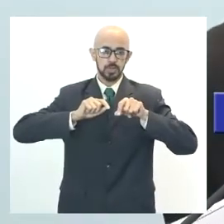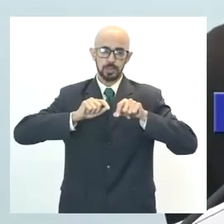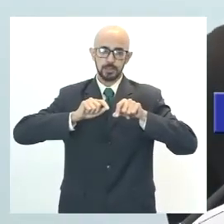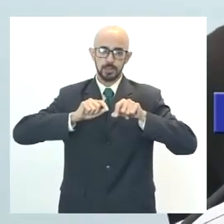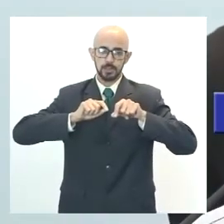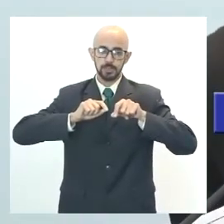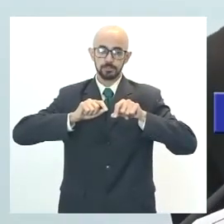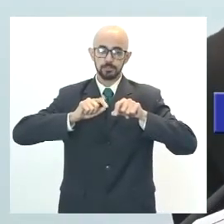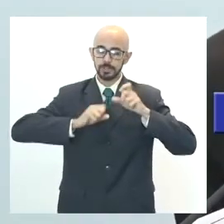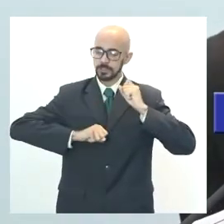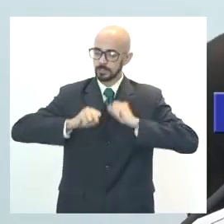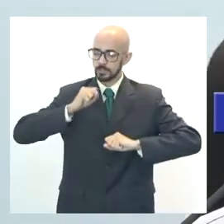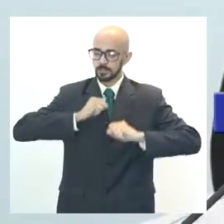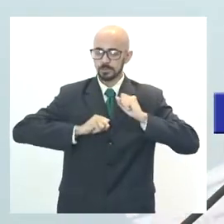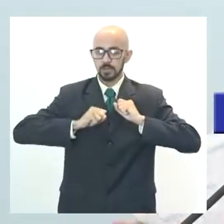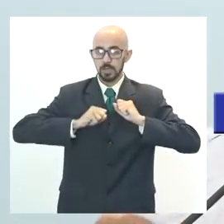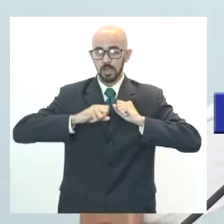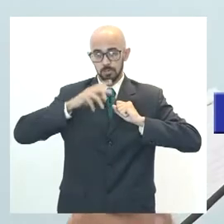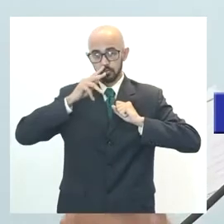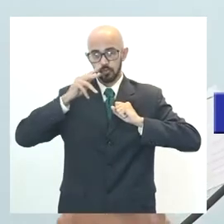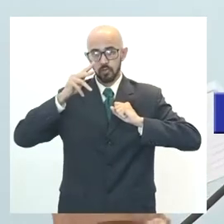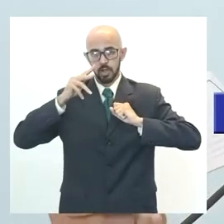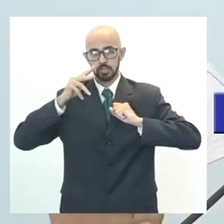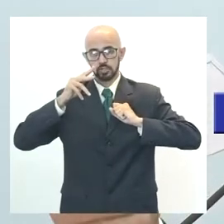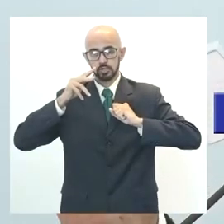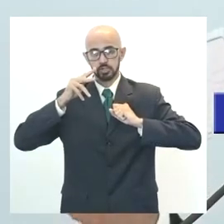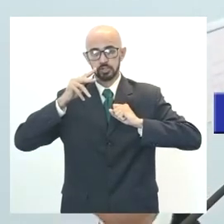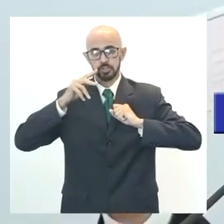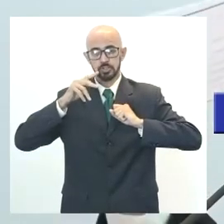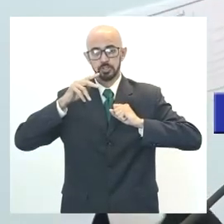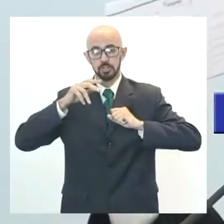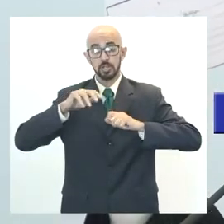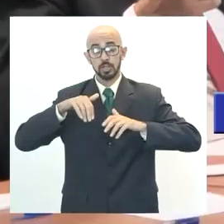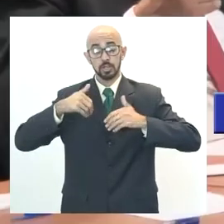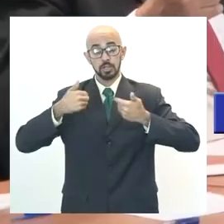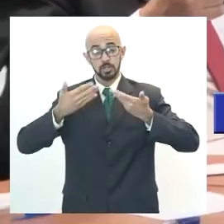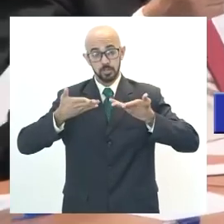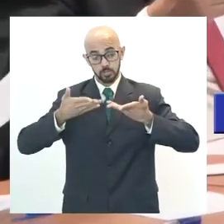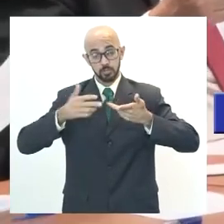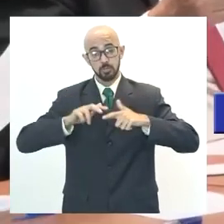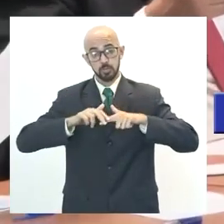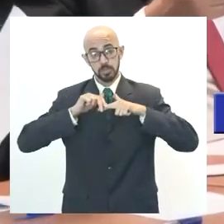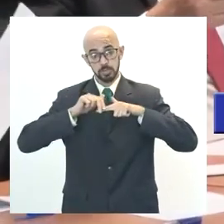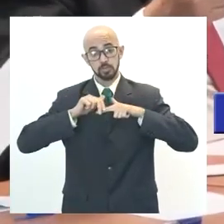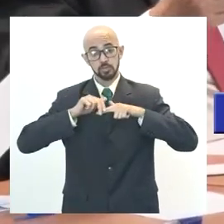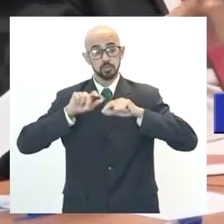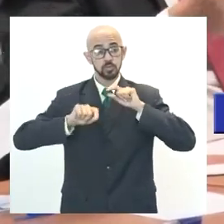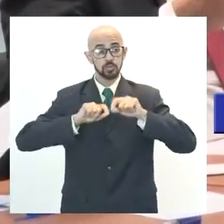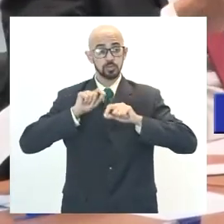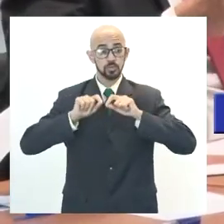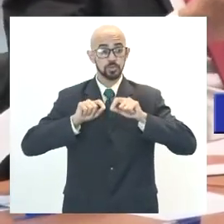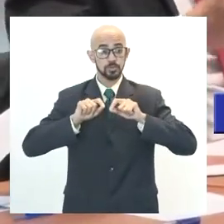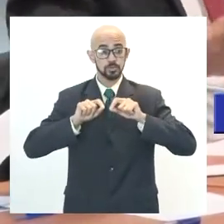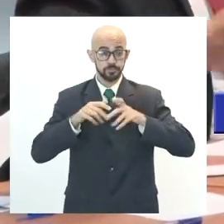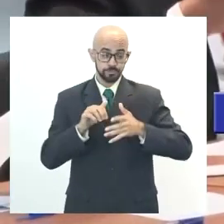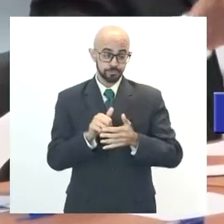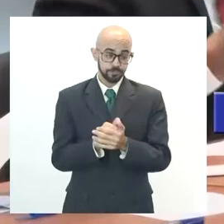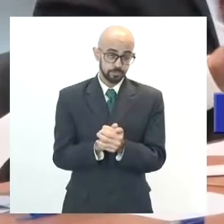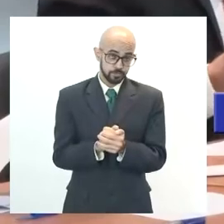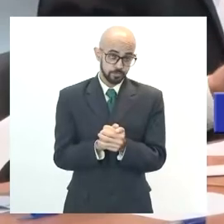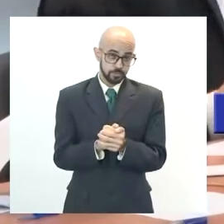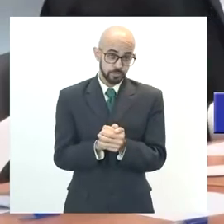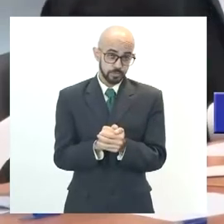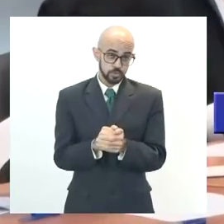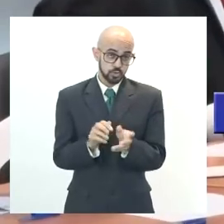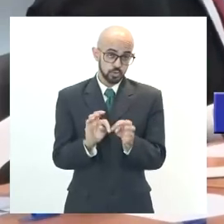grande e eu aproveito o Zé Ricardo para dizer dentre a assim as